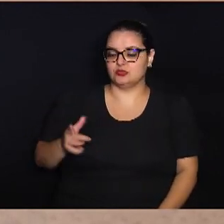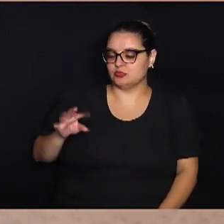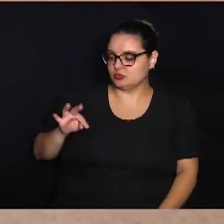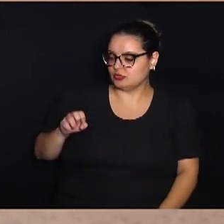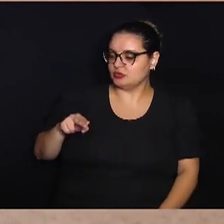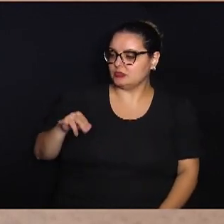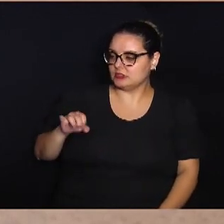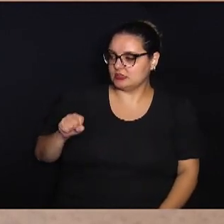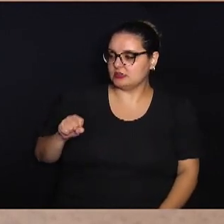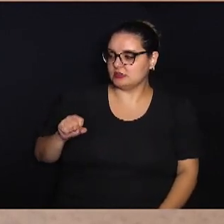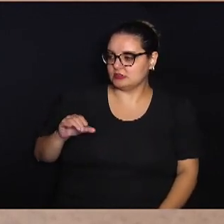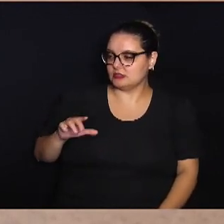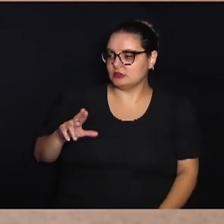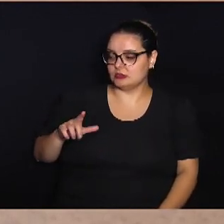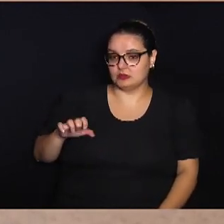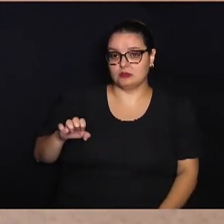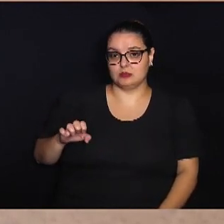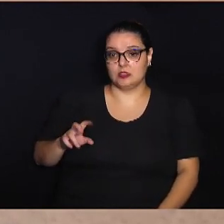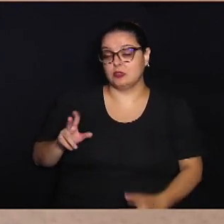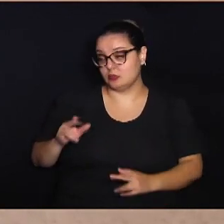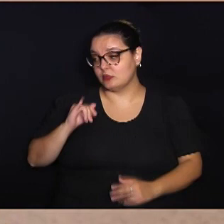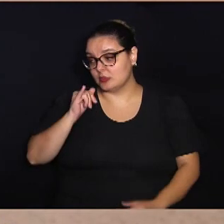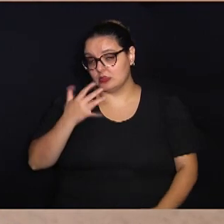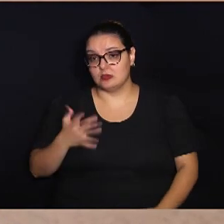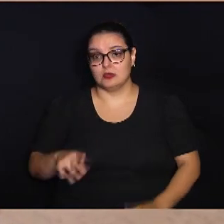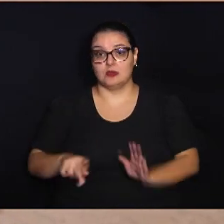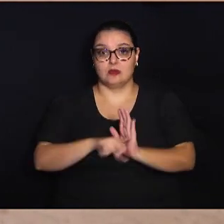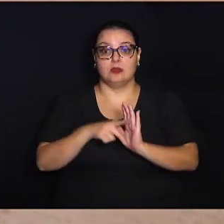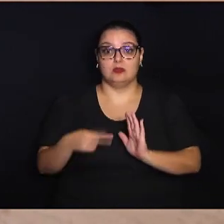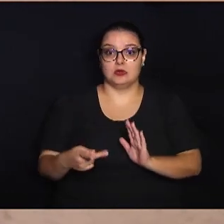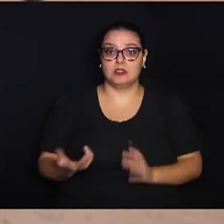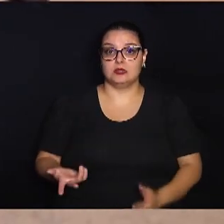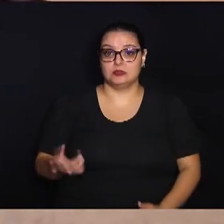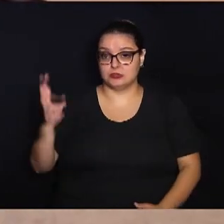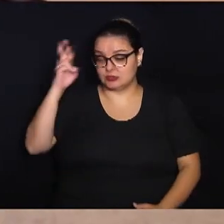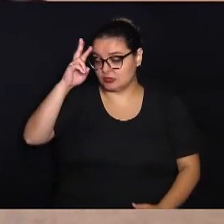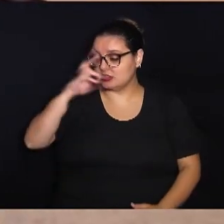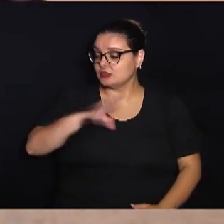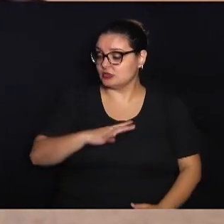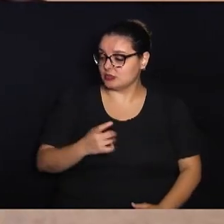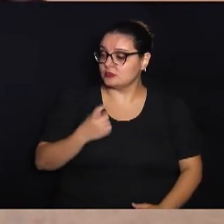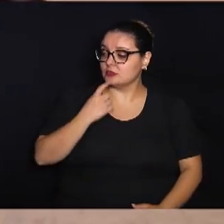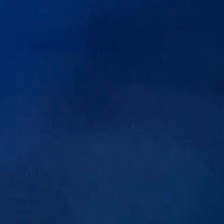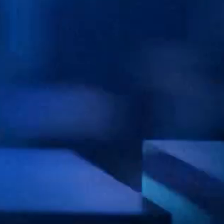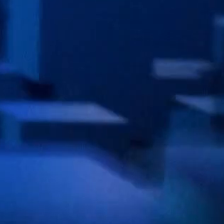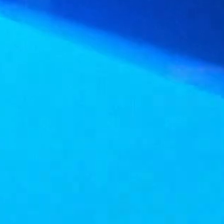porque realmente é como você disse, o Tênis Clube faz parte da história do município de Campinas.